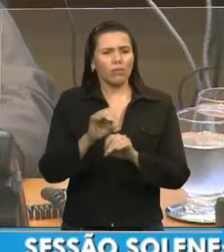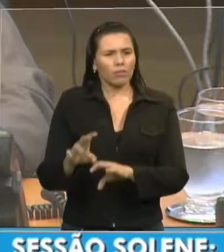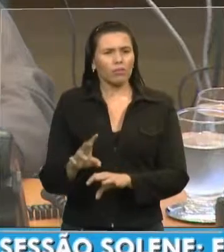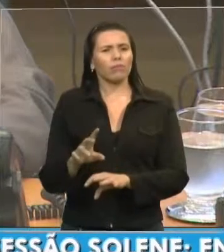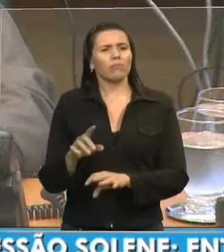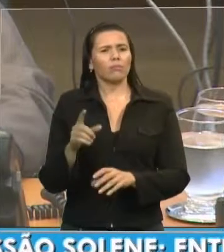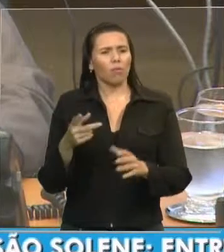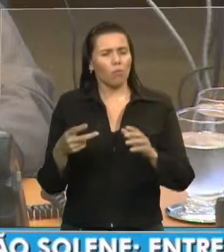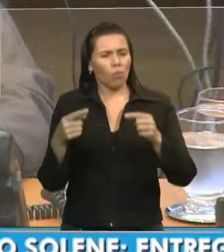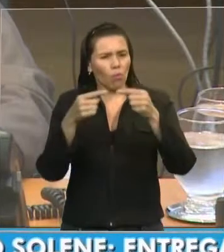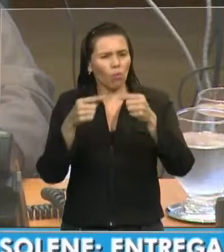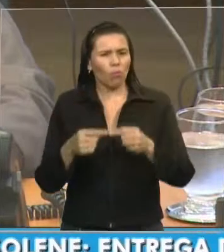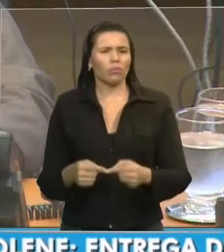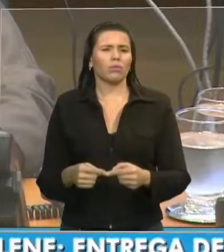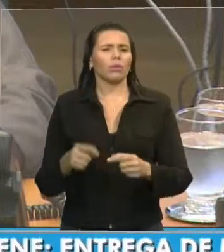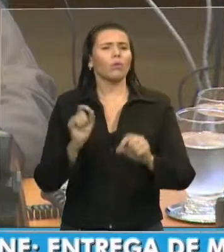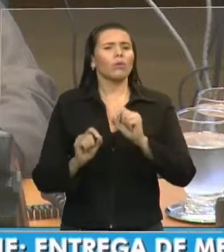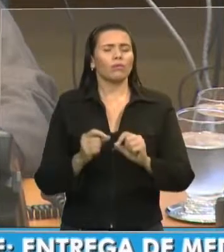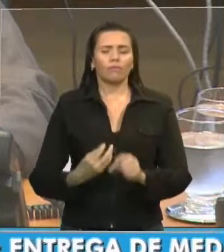mais autêntico da palavra.